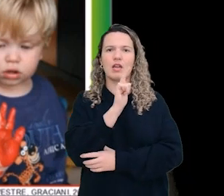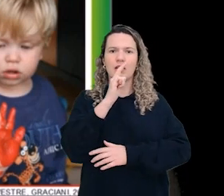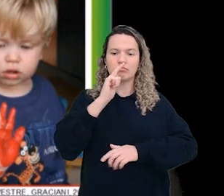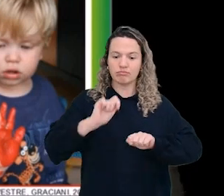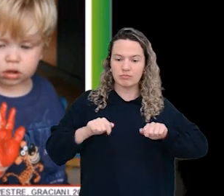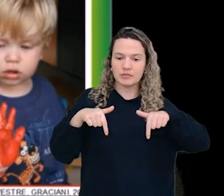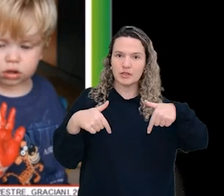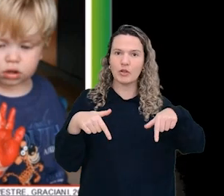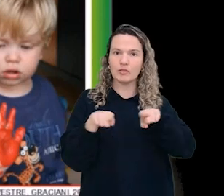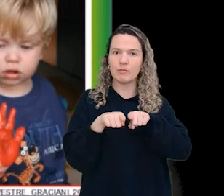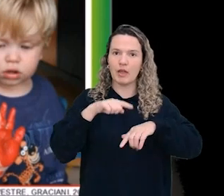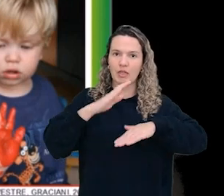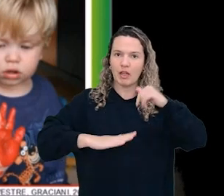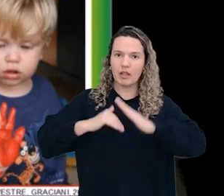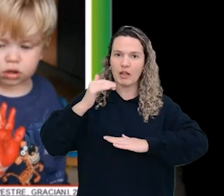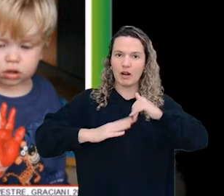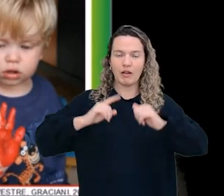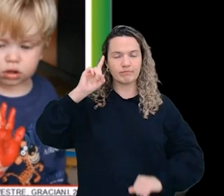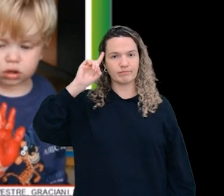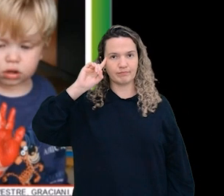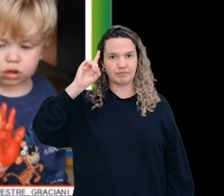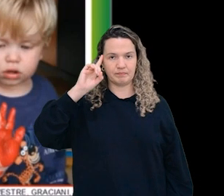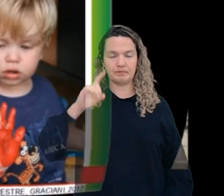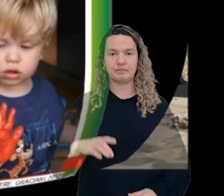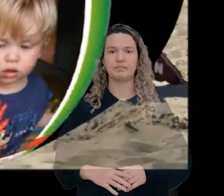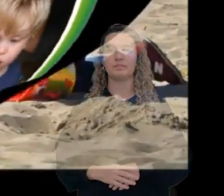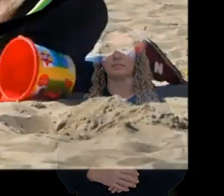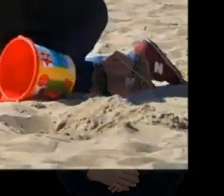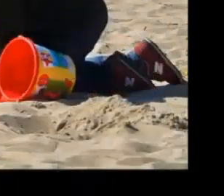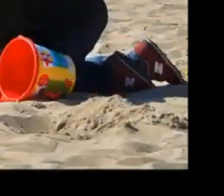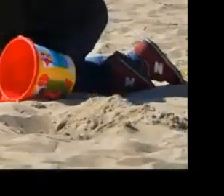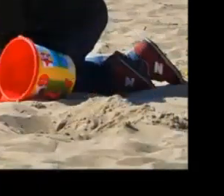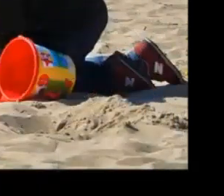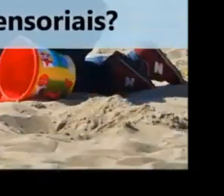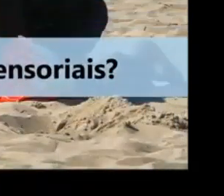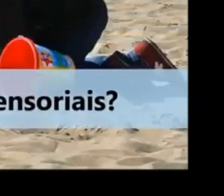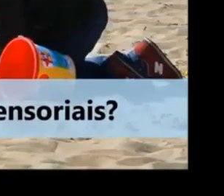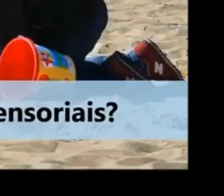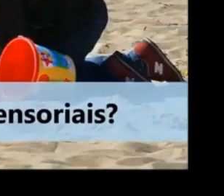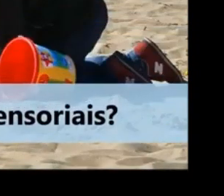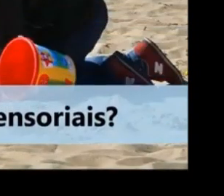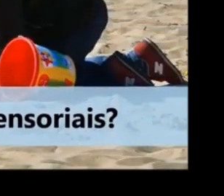mais eficiente nas ações e também nas tarefas.